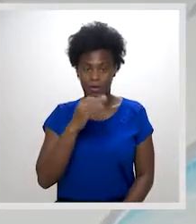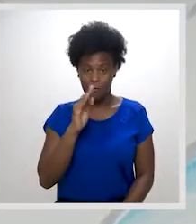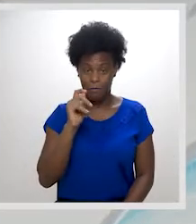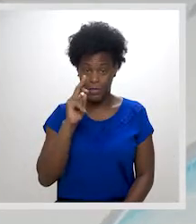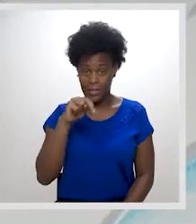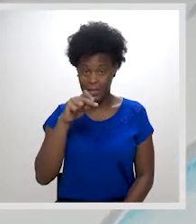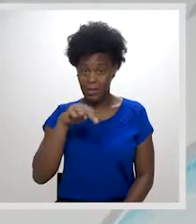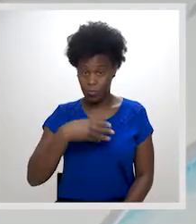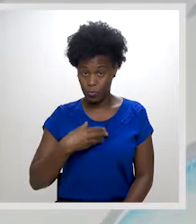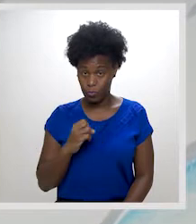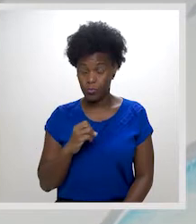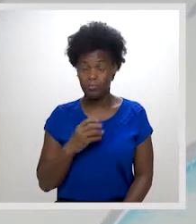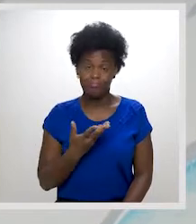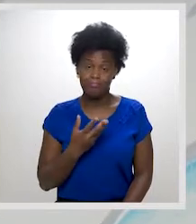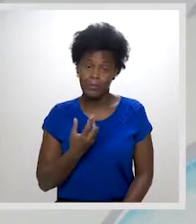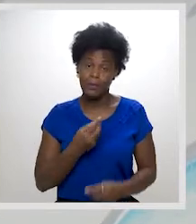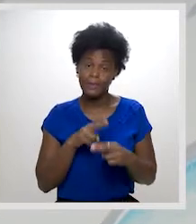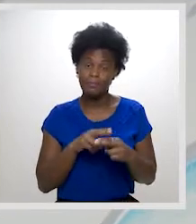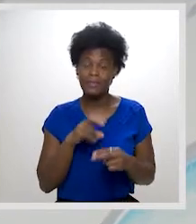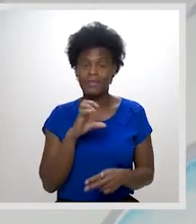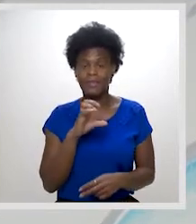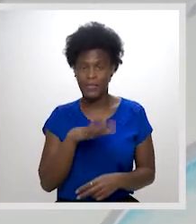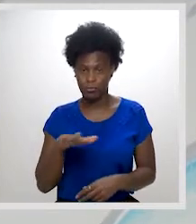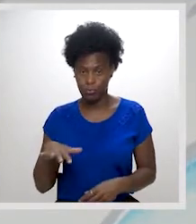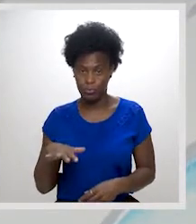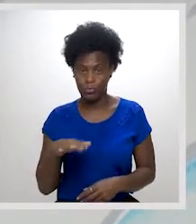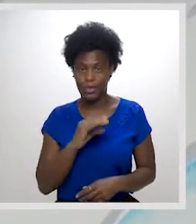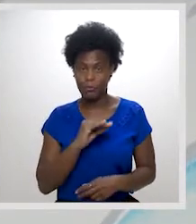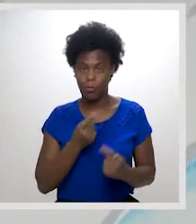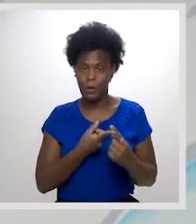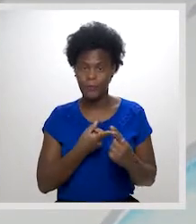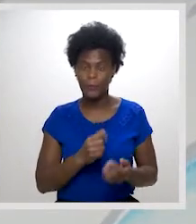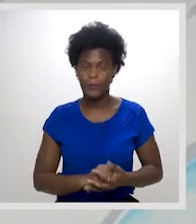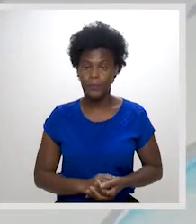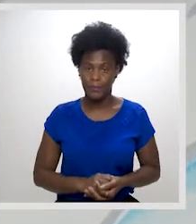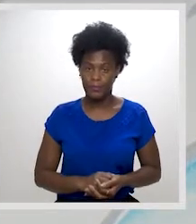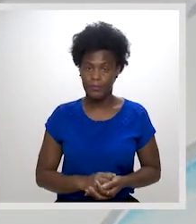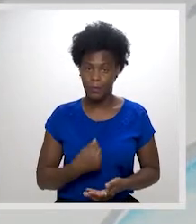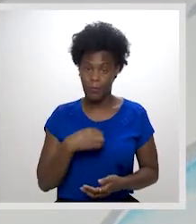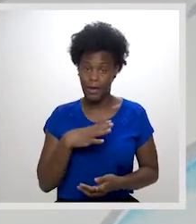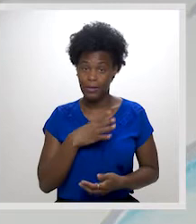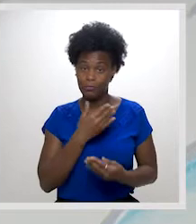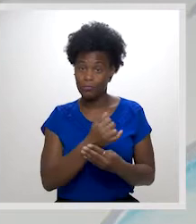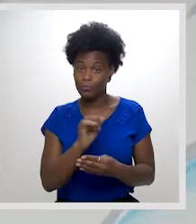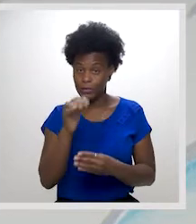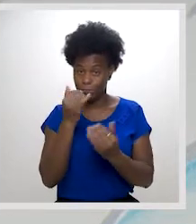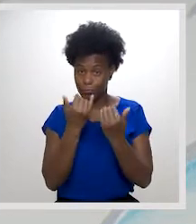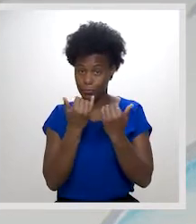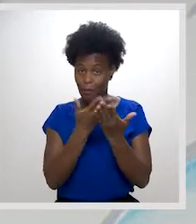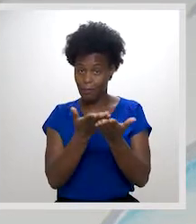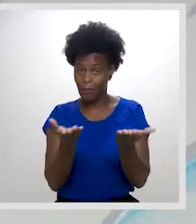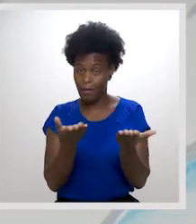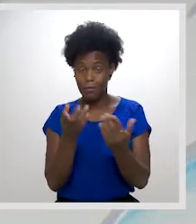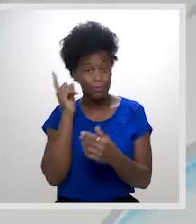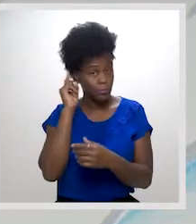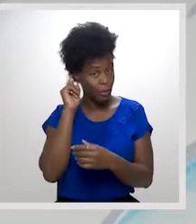Fernando Jorge de Barros Origema, da disciplina de Ciências da Natureza do 10º ano. Queria-vos deixar uma dica